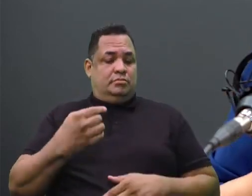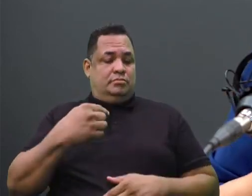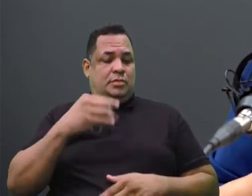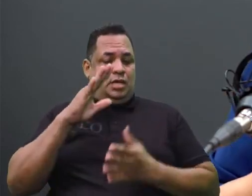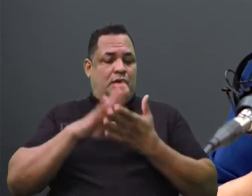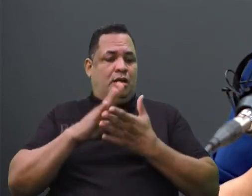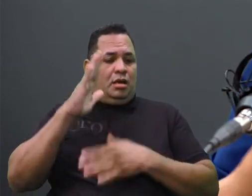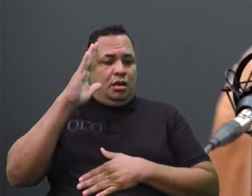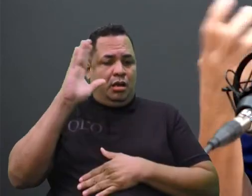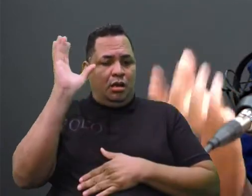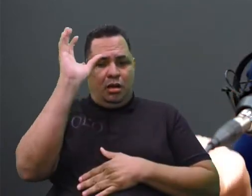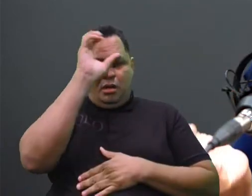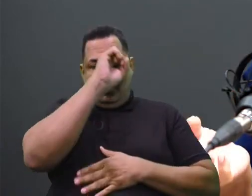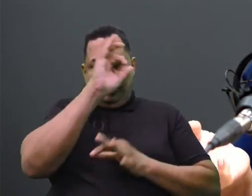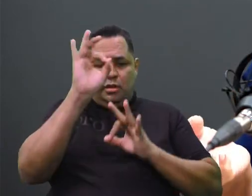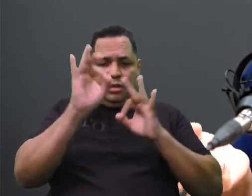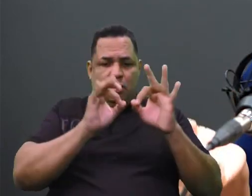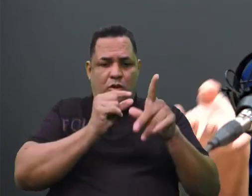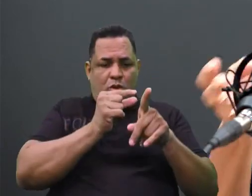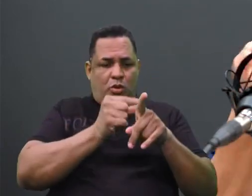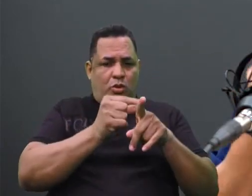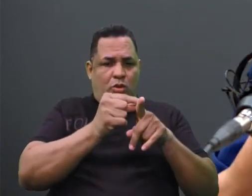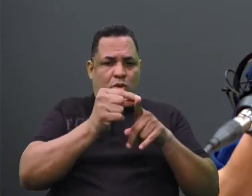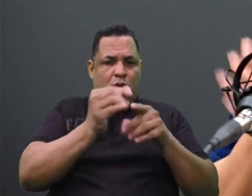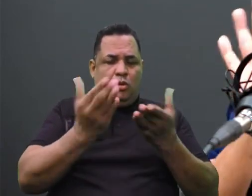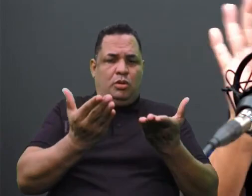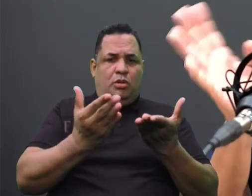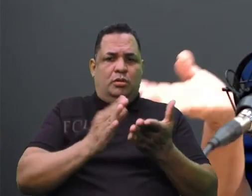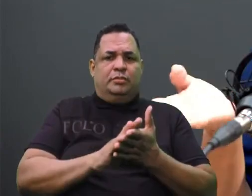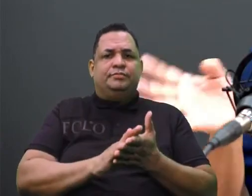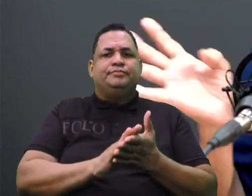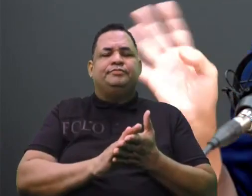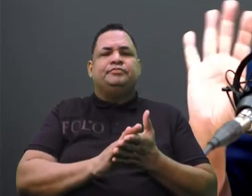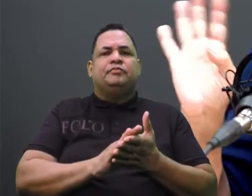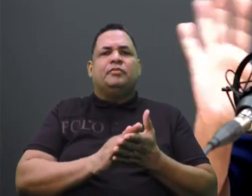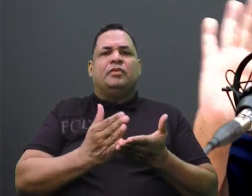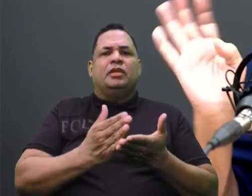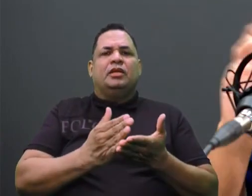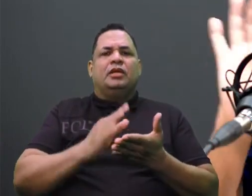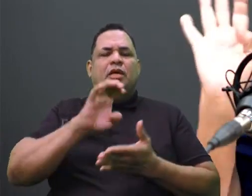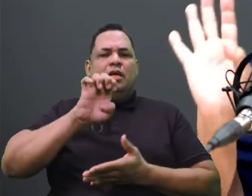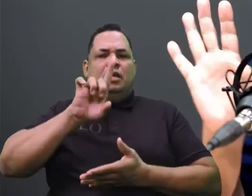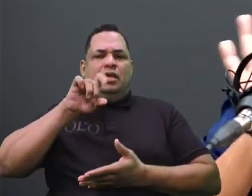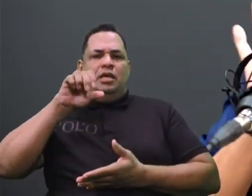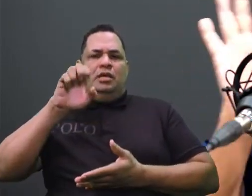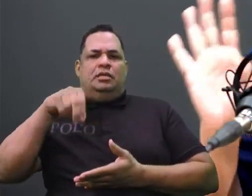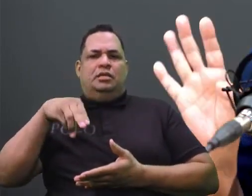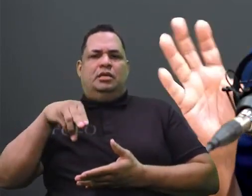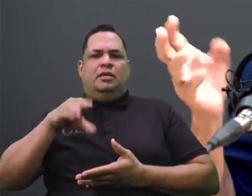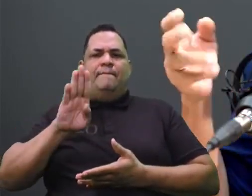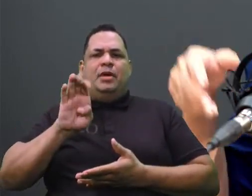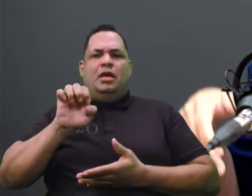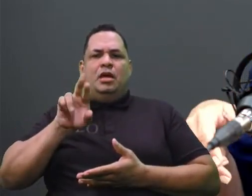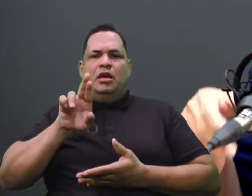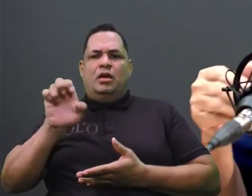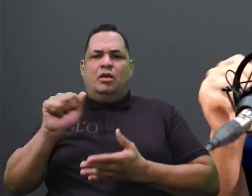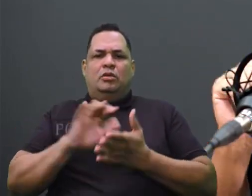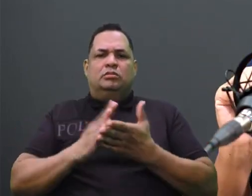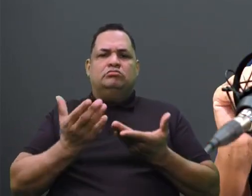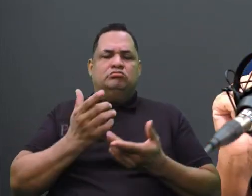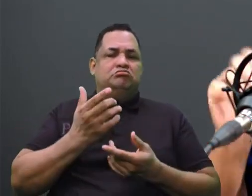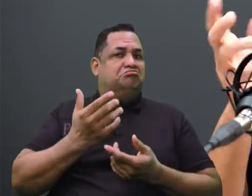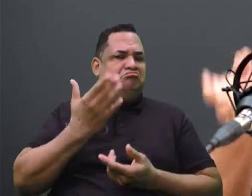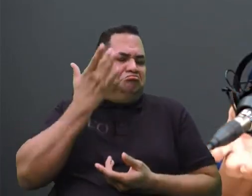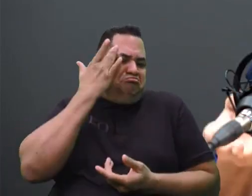instalar fonemas com as fonos da época, que era Eliane Chibarro, não sei se Eliane está por aí, um abraço, ela continua aqui em